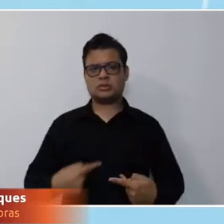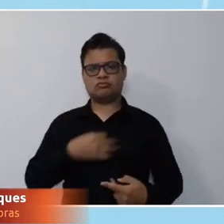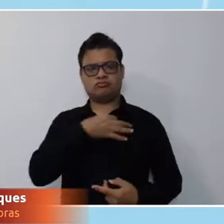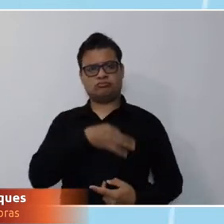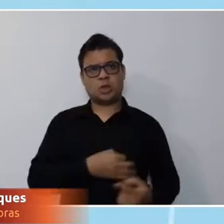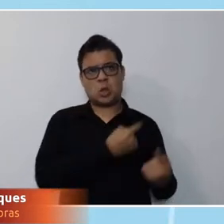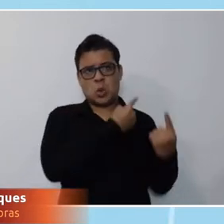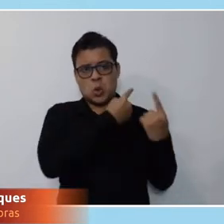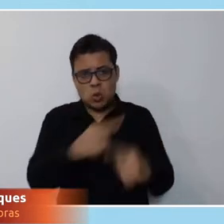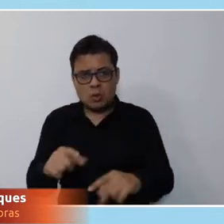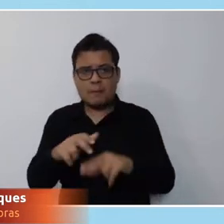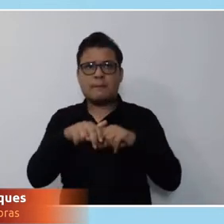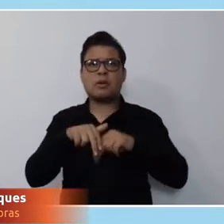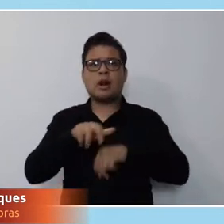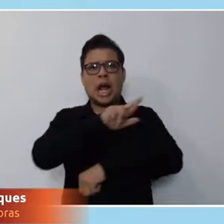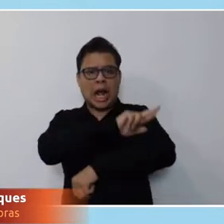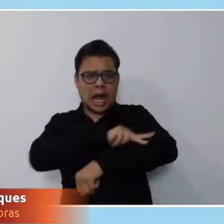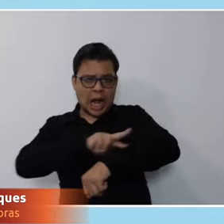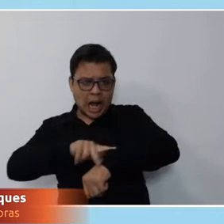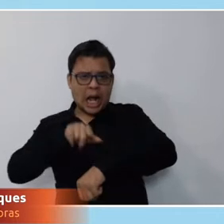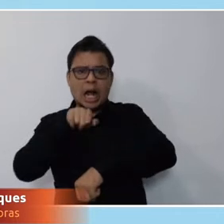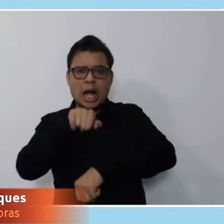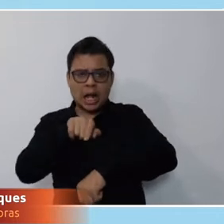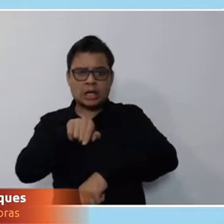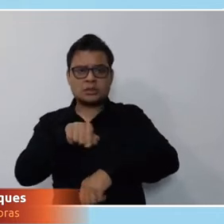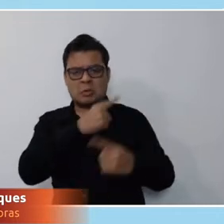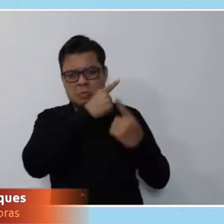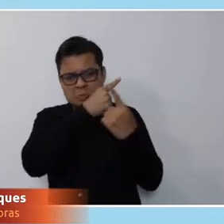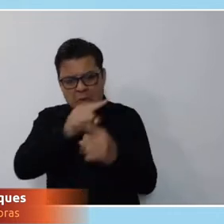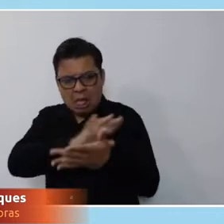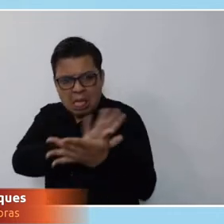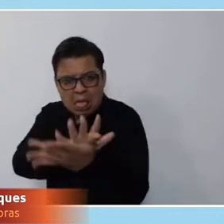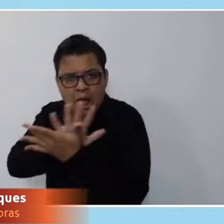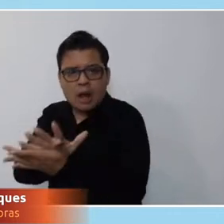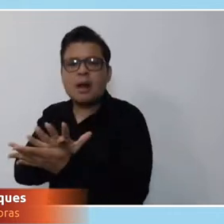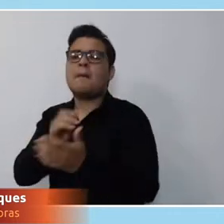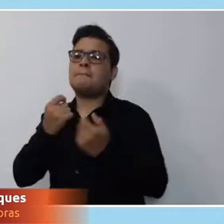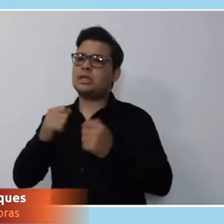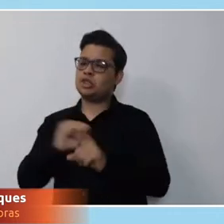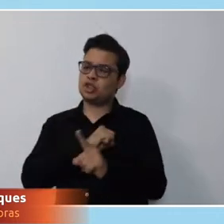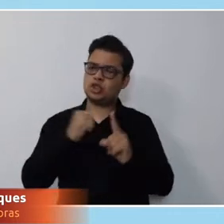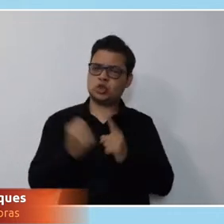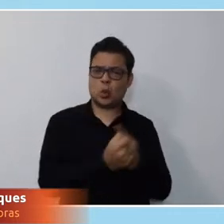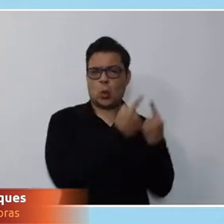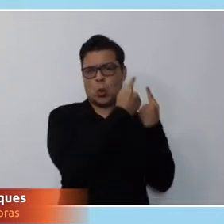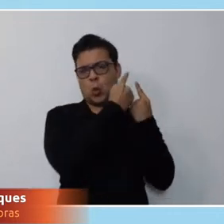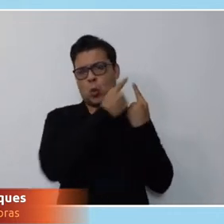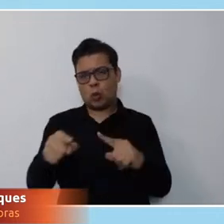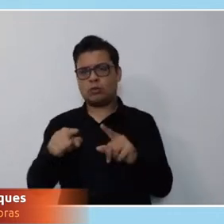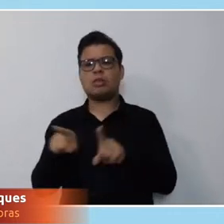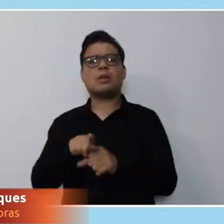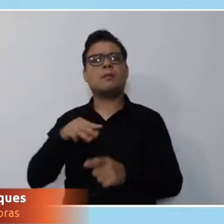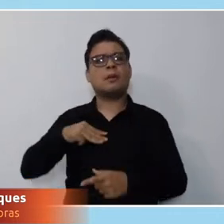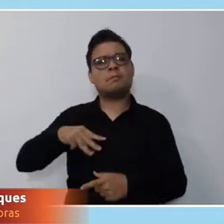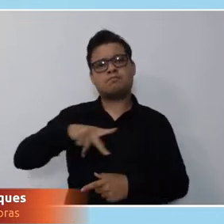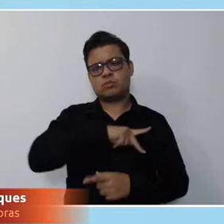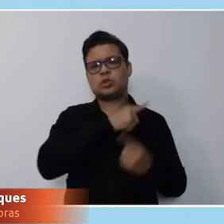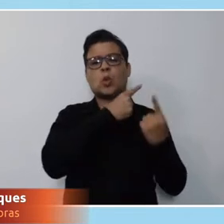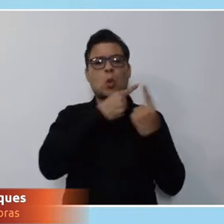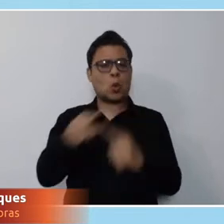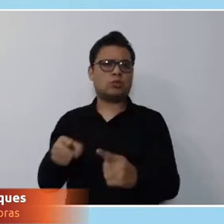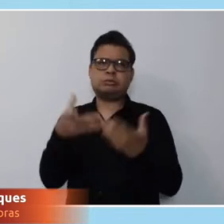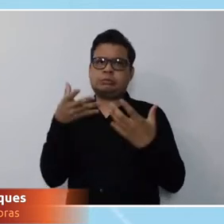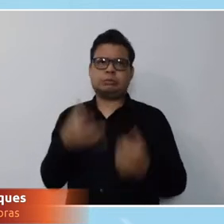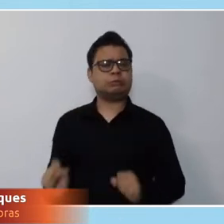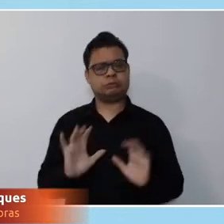da pele deve ser amplamente combatida pela sociedade e pelo poder público. E a gente vai continuar acompanhando esse